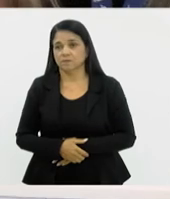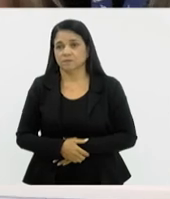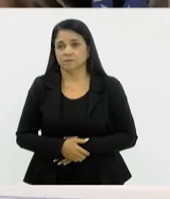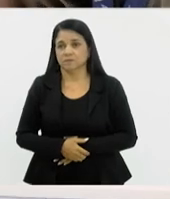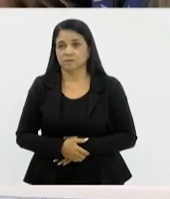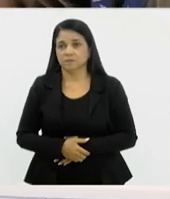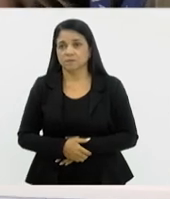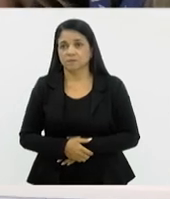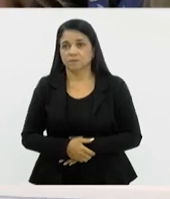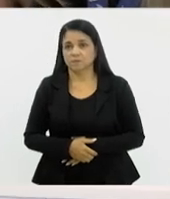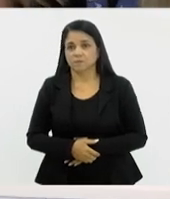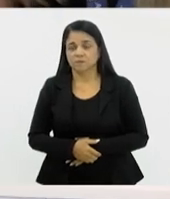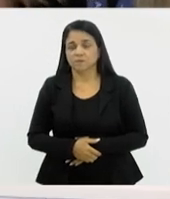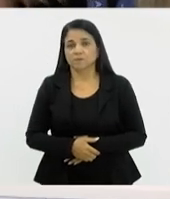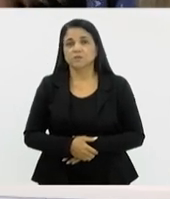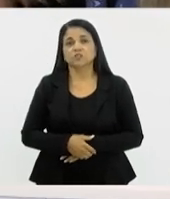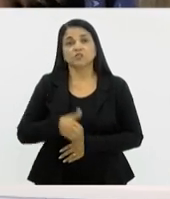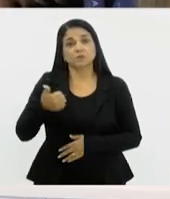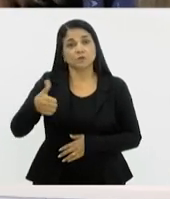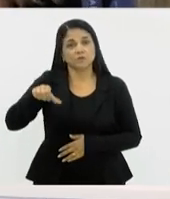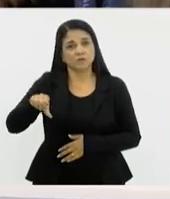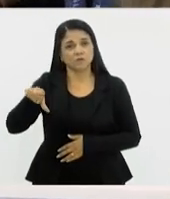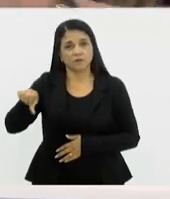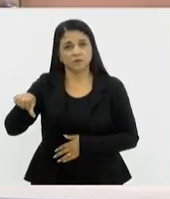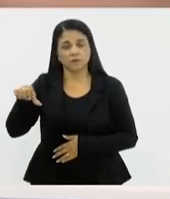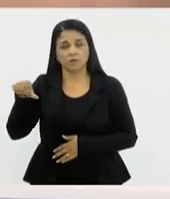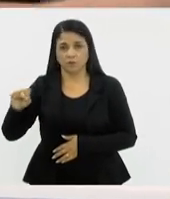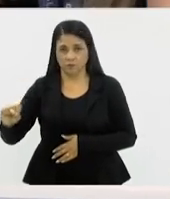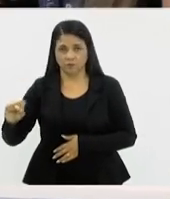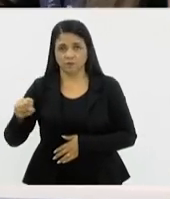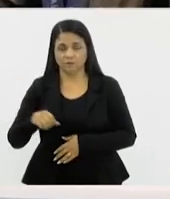Lei 3.162 de 98. Isso aí, está aqui.